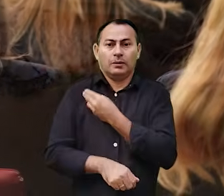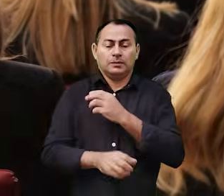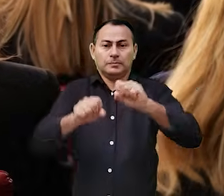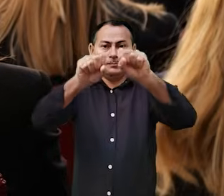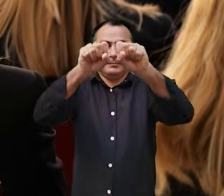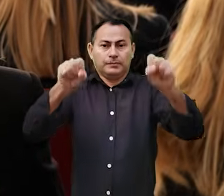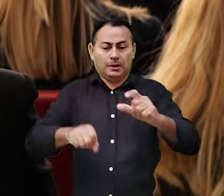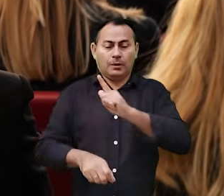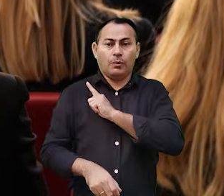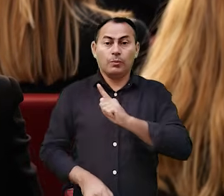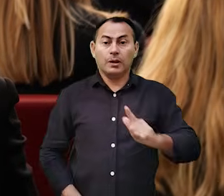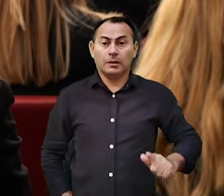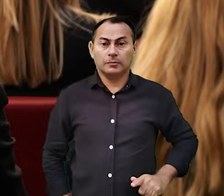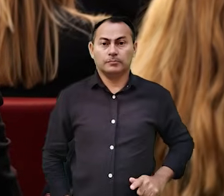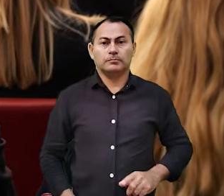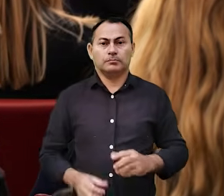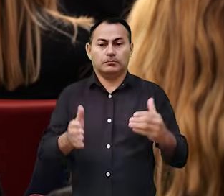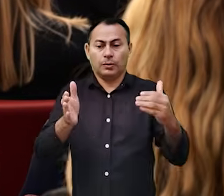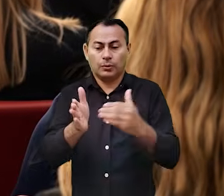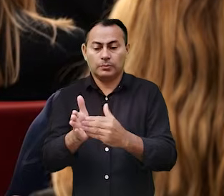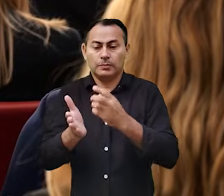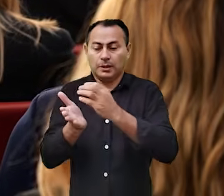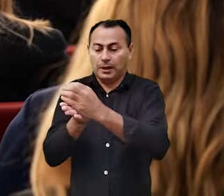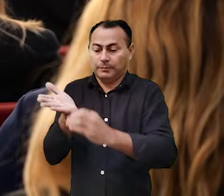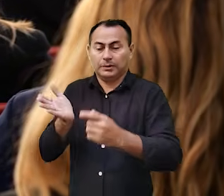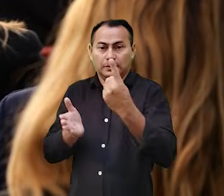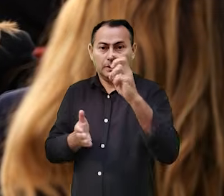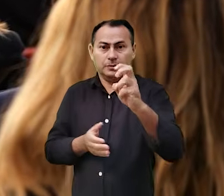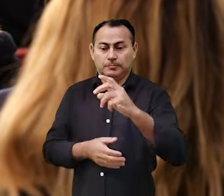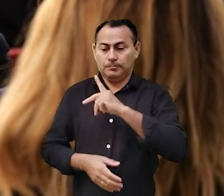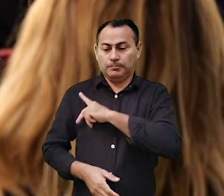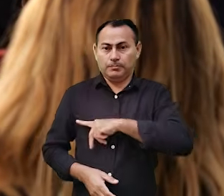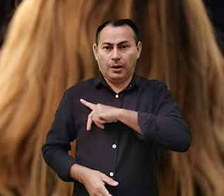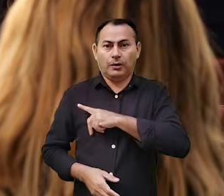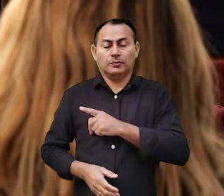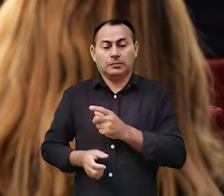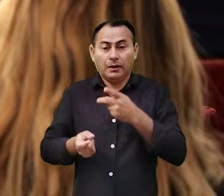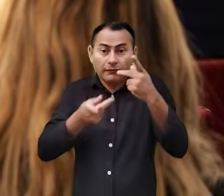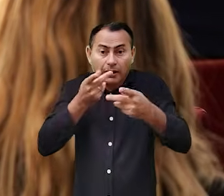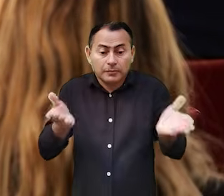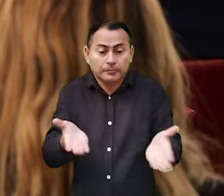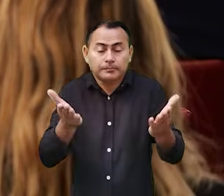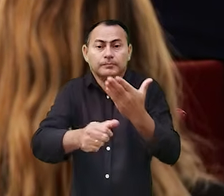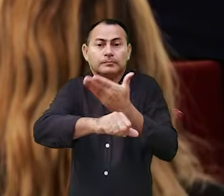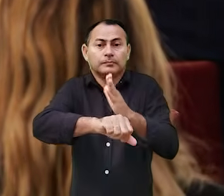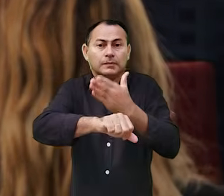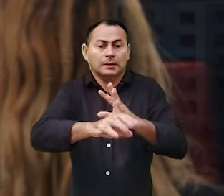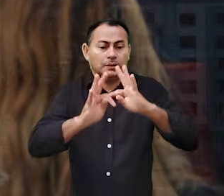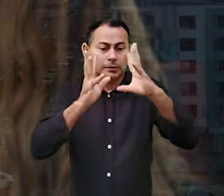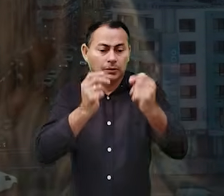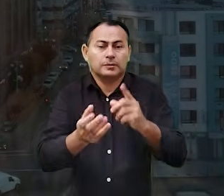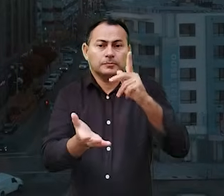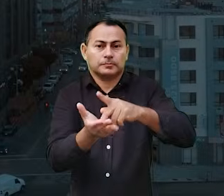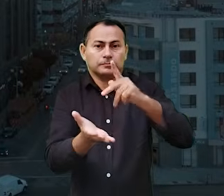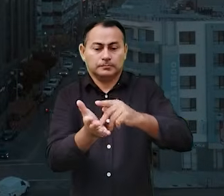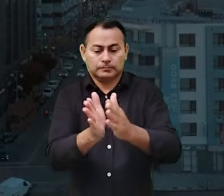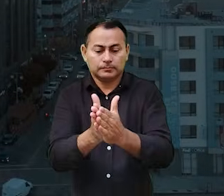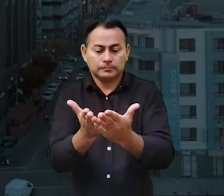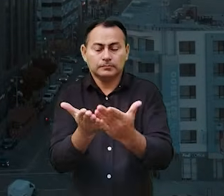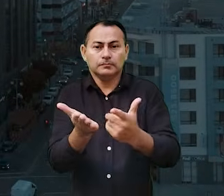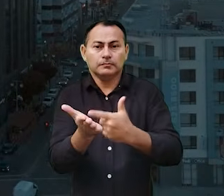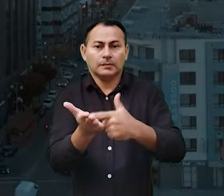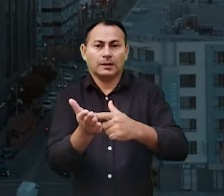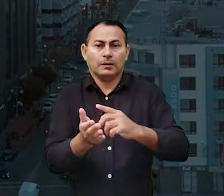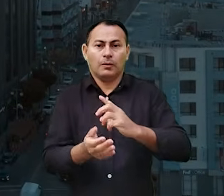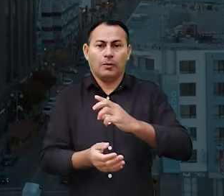no nosso sistema de governo. E por último, no capítulo 15, Paulo nos exorta a aplicarmos todas as verdades do